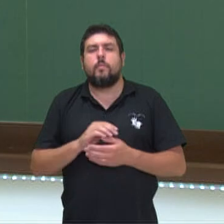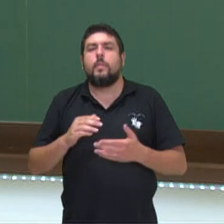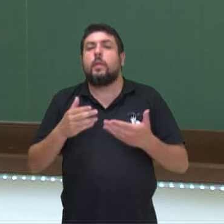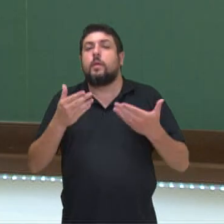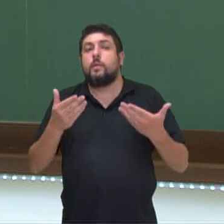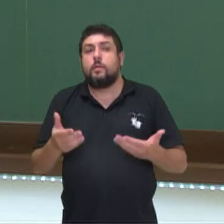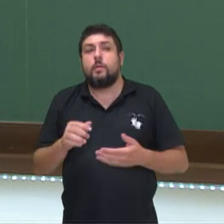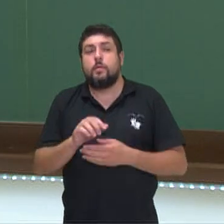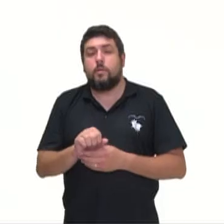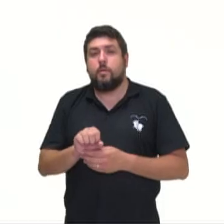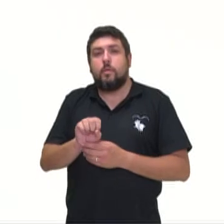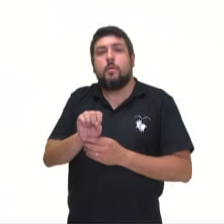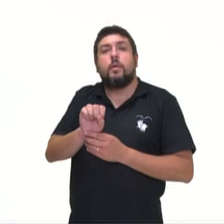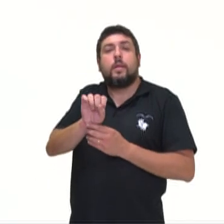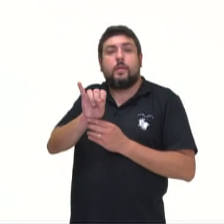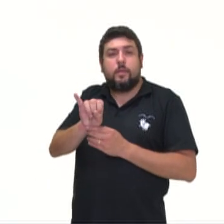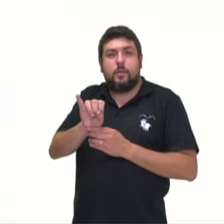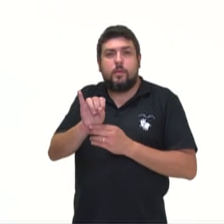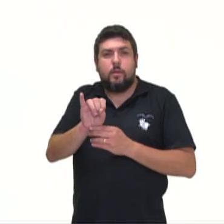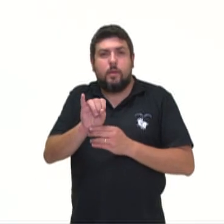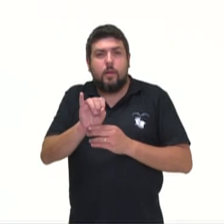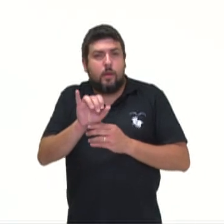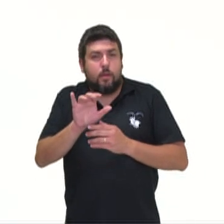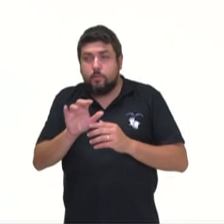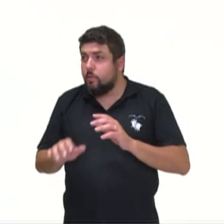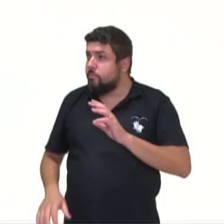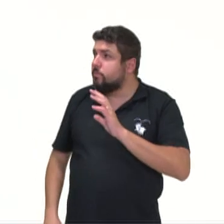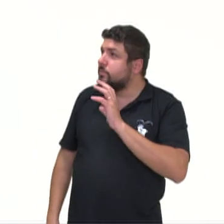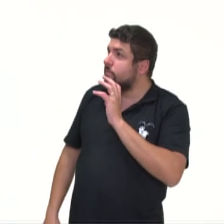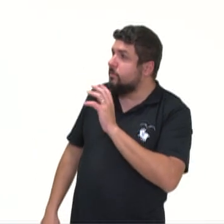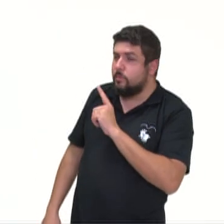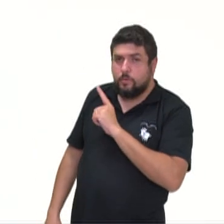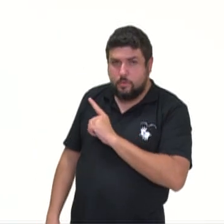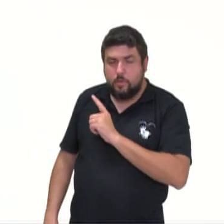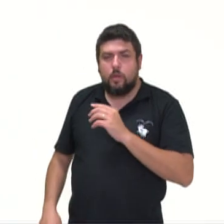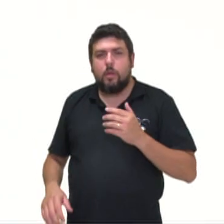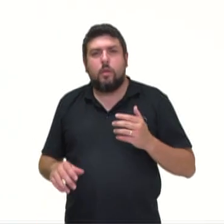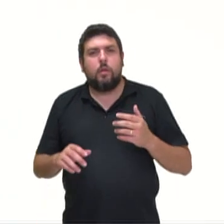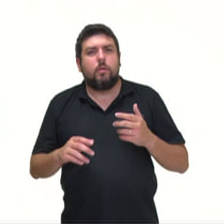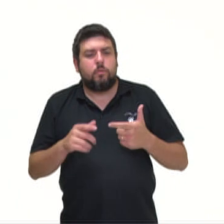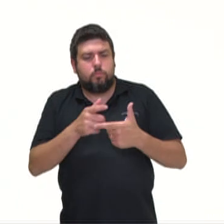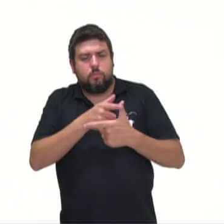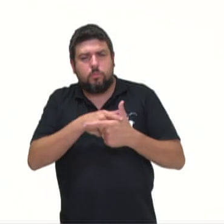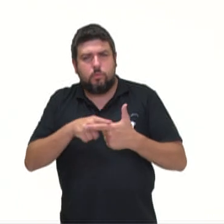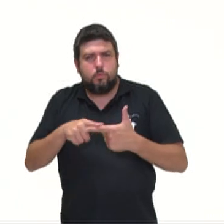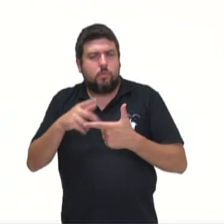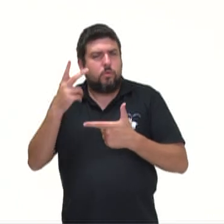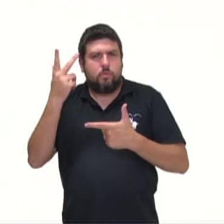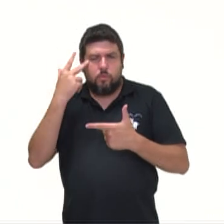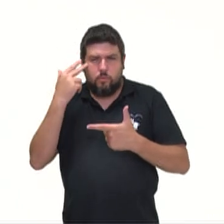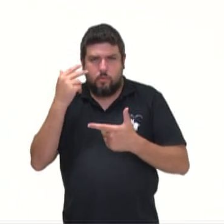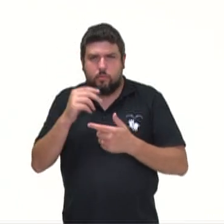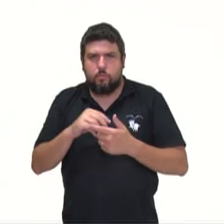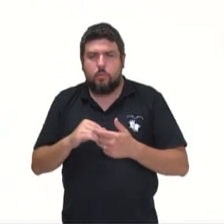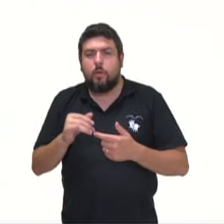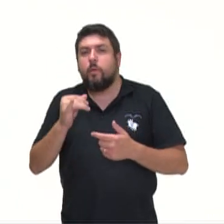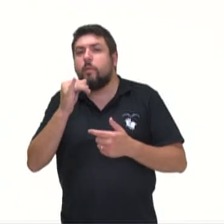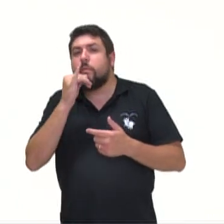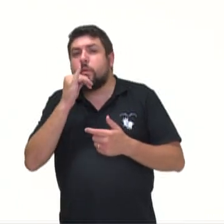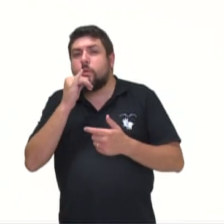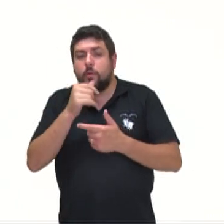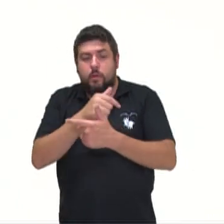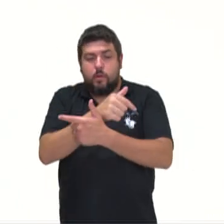Quando a gente tem essa situação, a gente divide normalmente. Então, nesse exemplo, nós vamos dividir 700